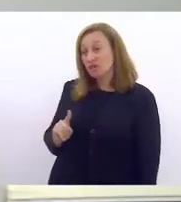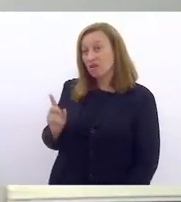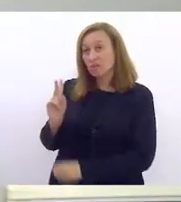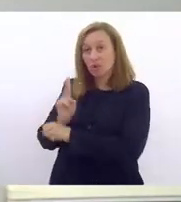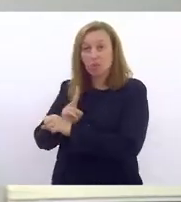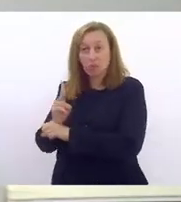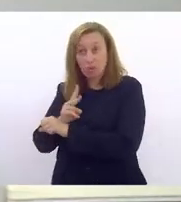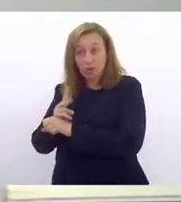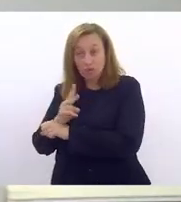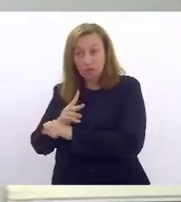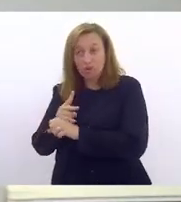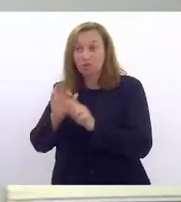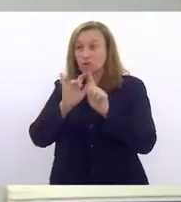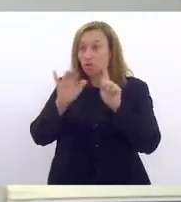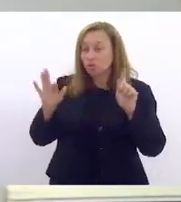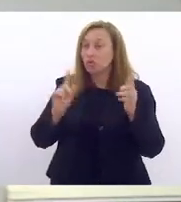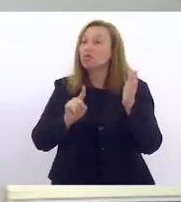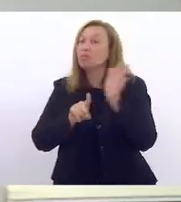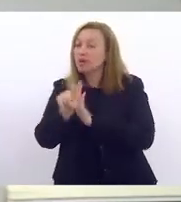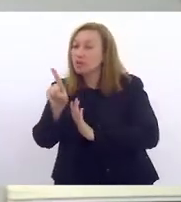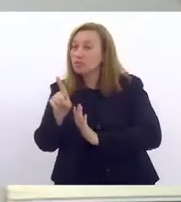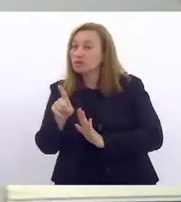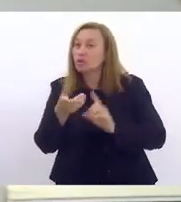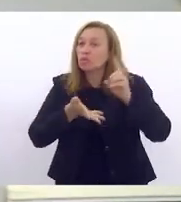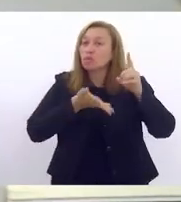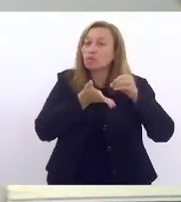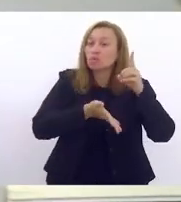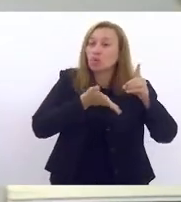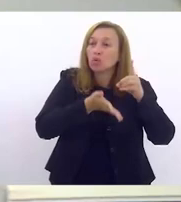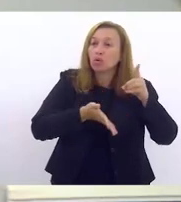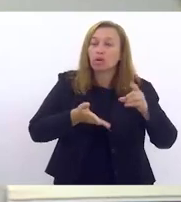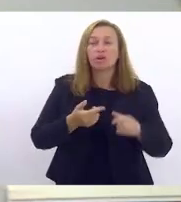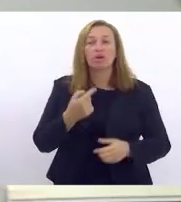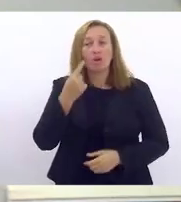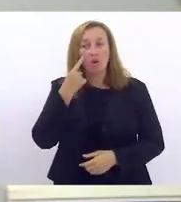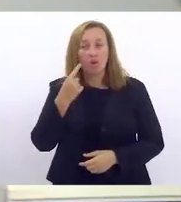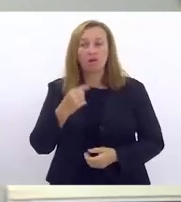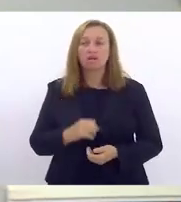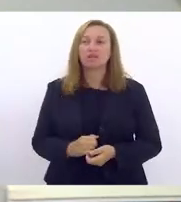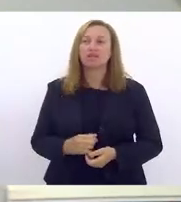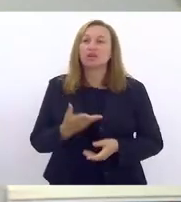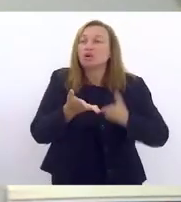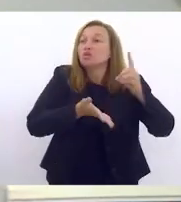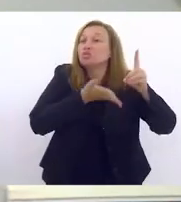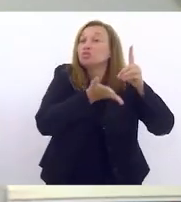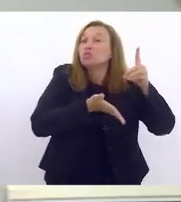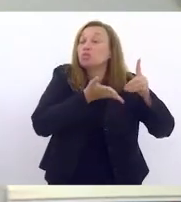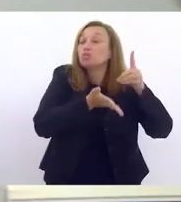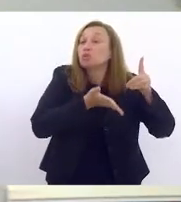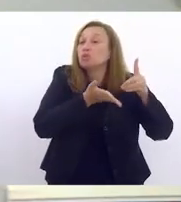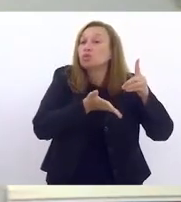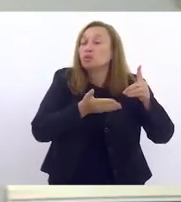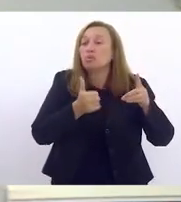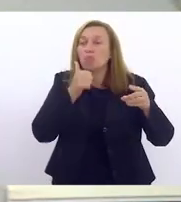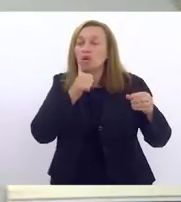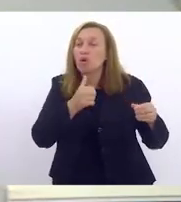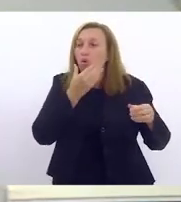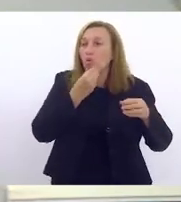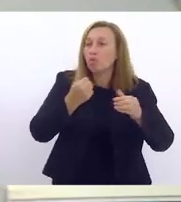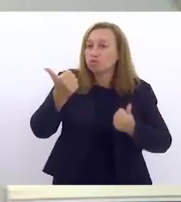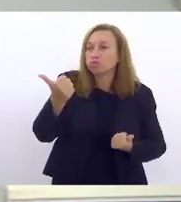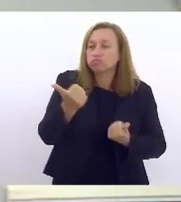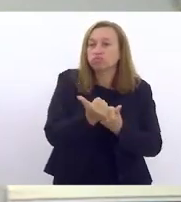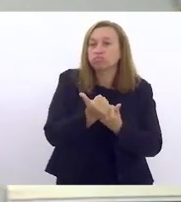a gente vai no Google e pergunta o que é uma doula. Olha só o que veio para mim. Doula é aquela ou aquele que oferece